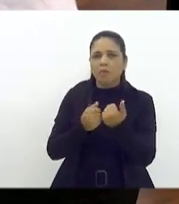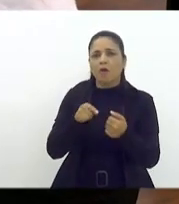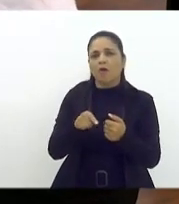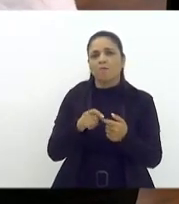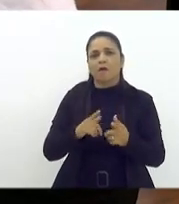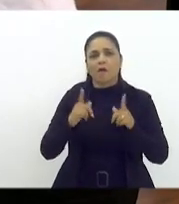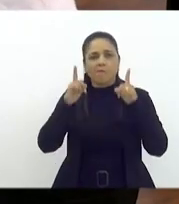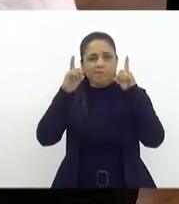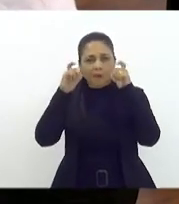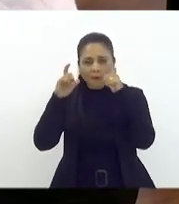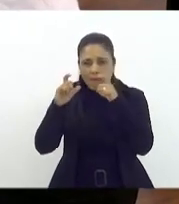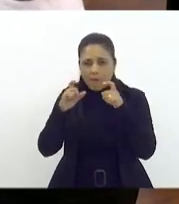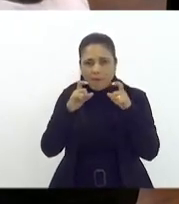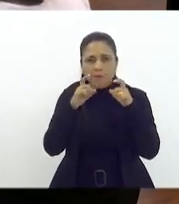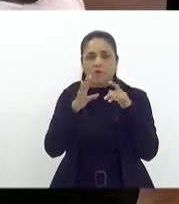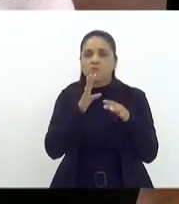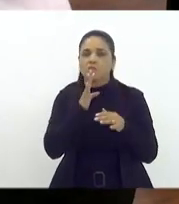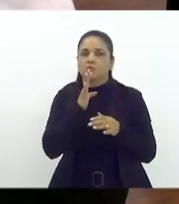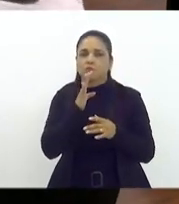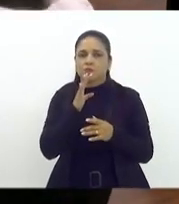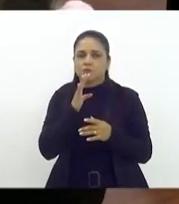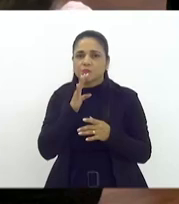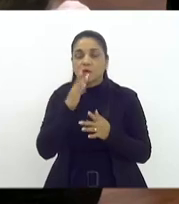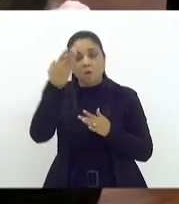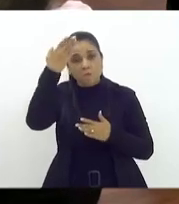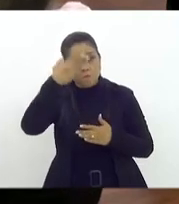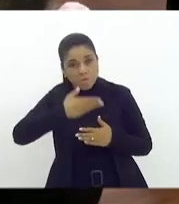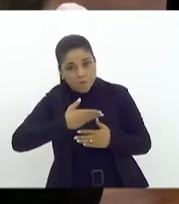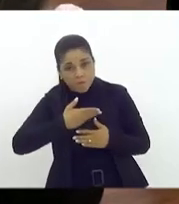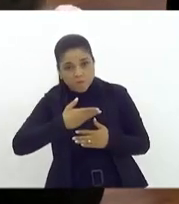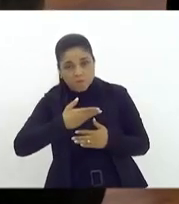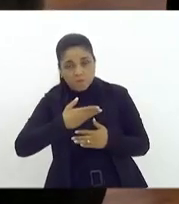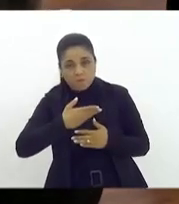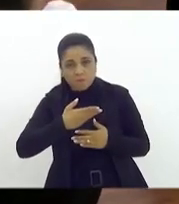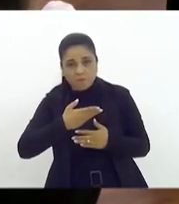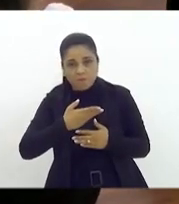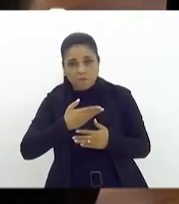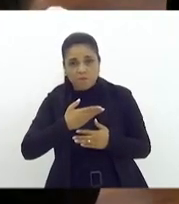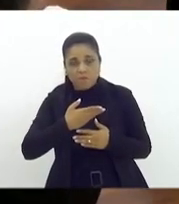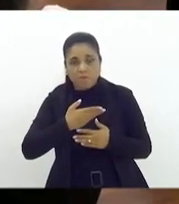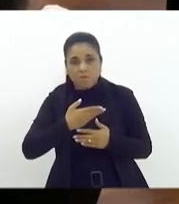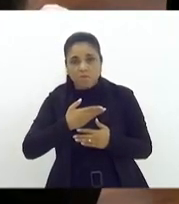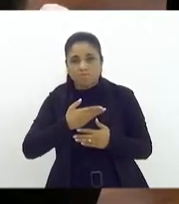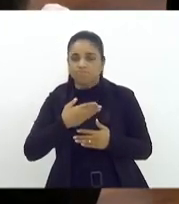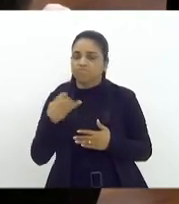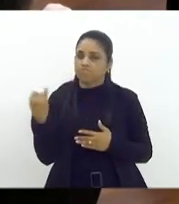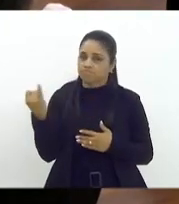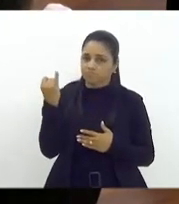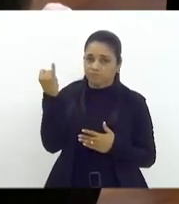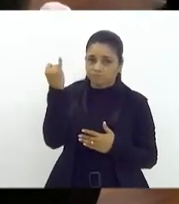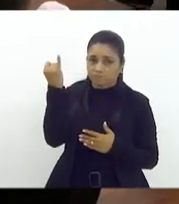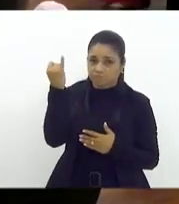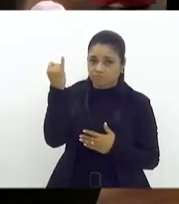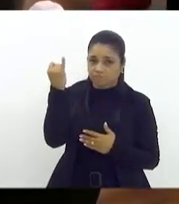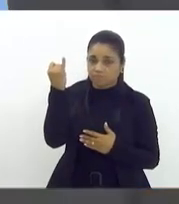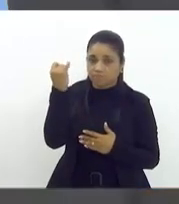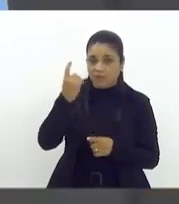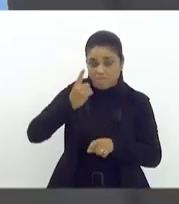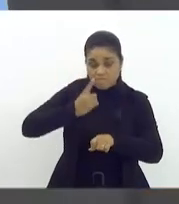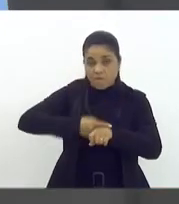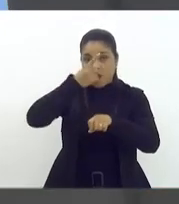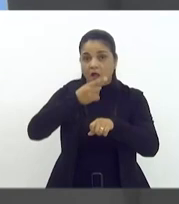o reconhecimento de pessoas possa ser uma prova né importante e válida